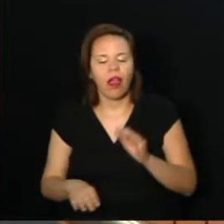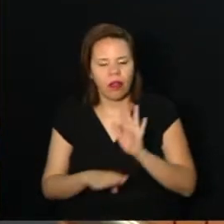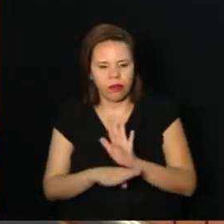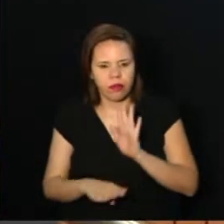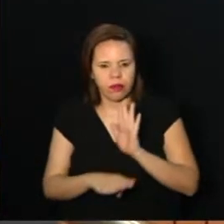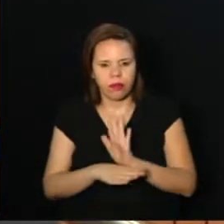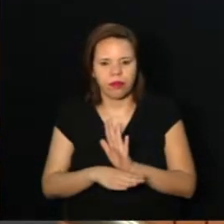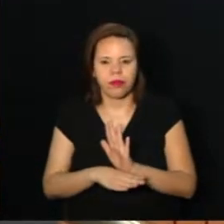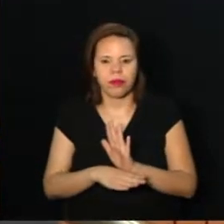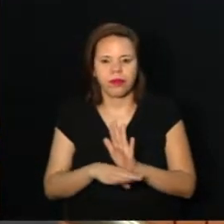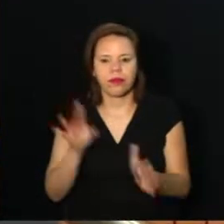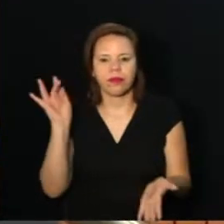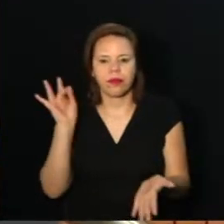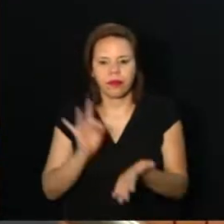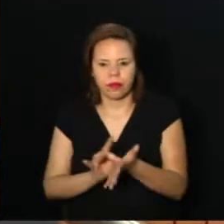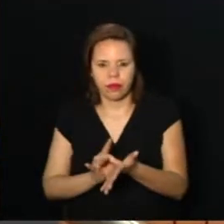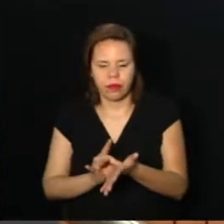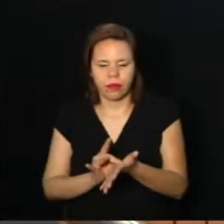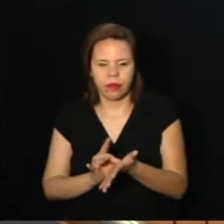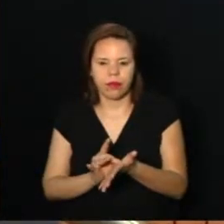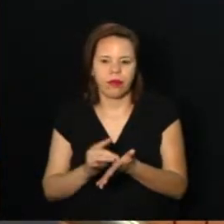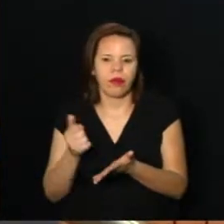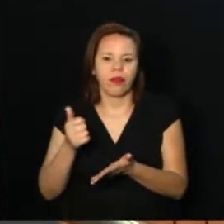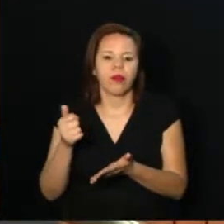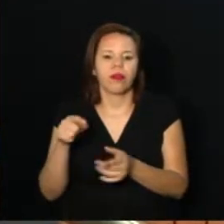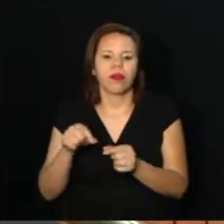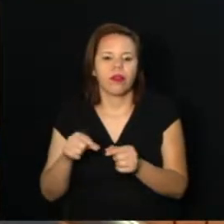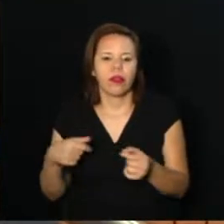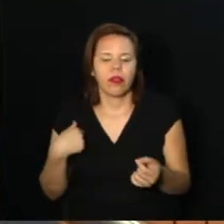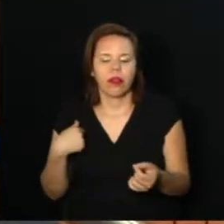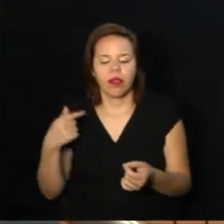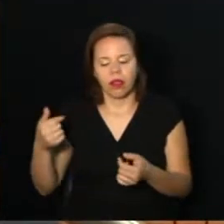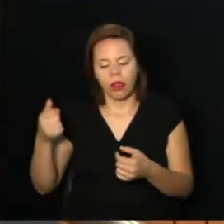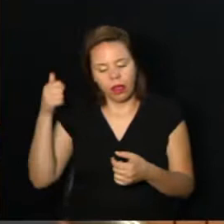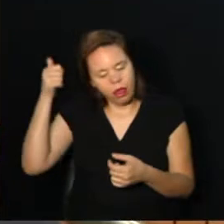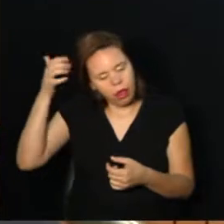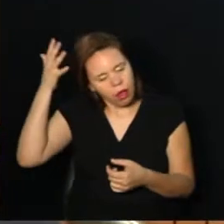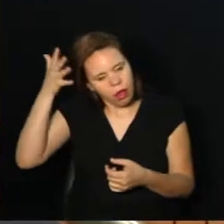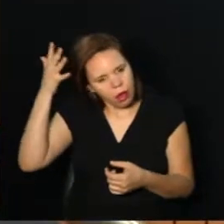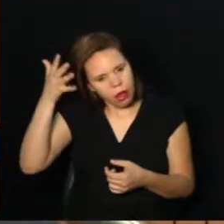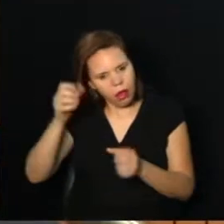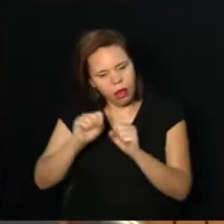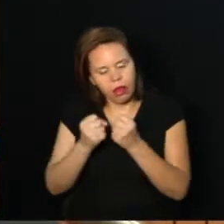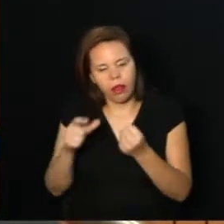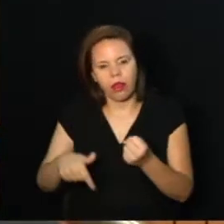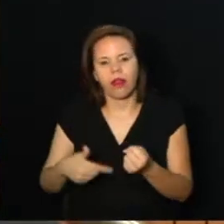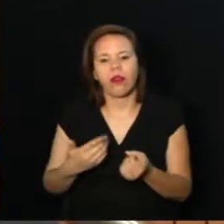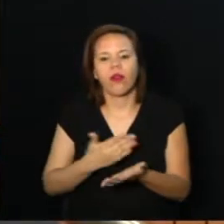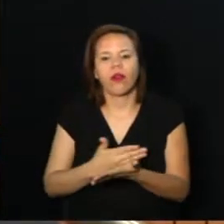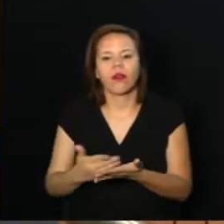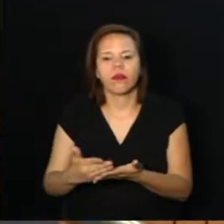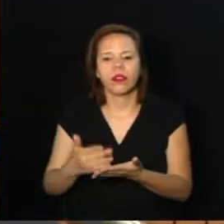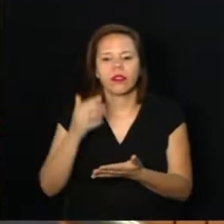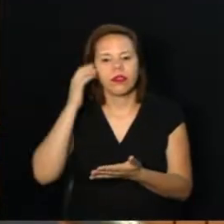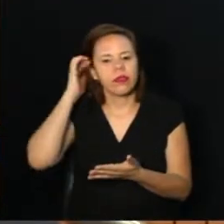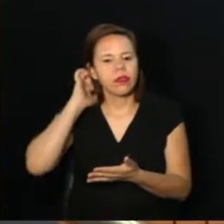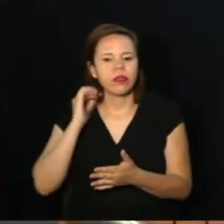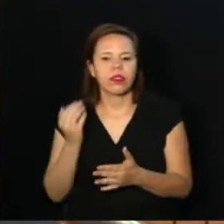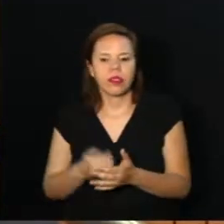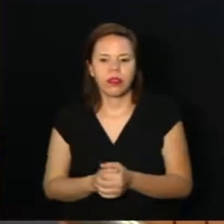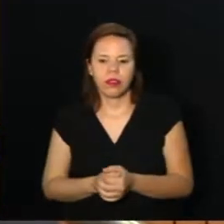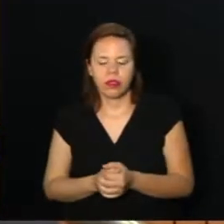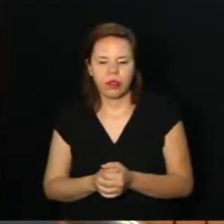ajudá-los a realizar, eu falo, esse primeiro simpósio. Com certeza, esse é um começo de